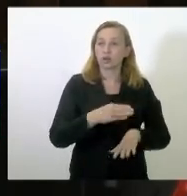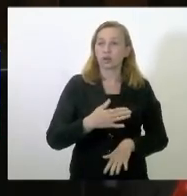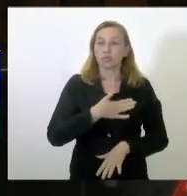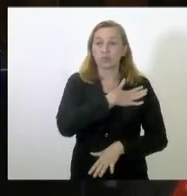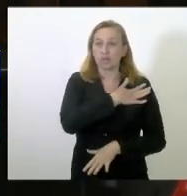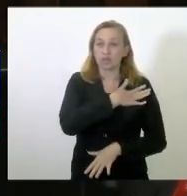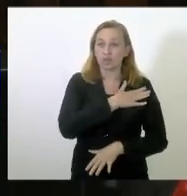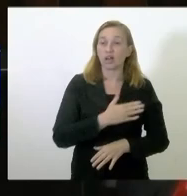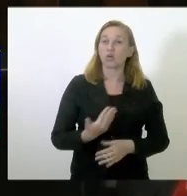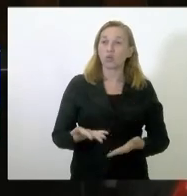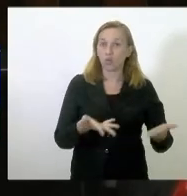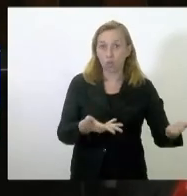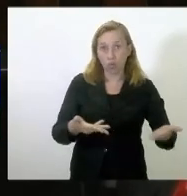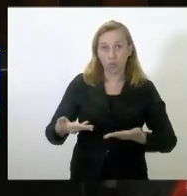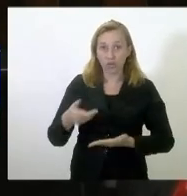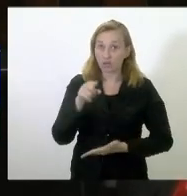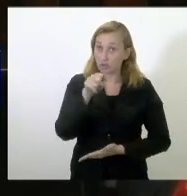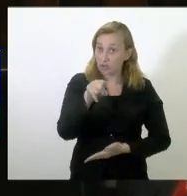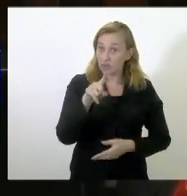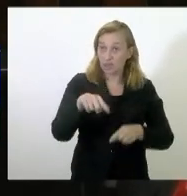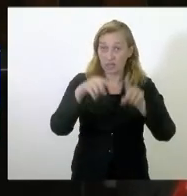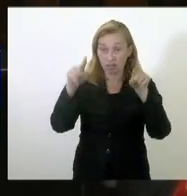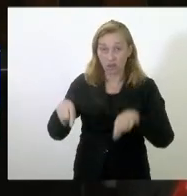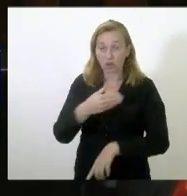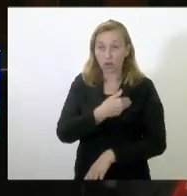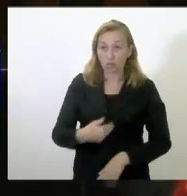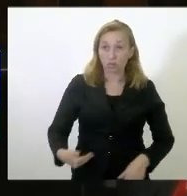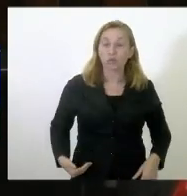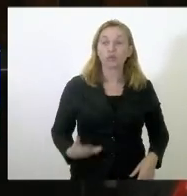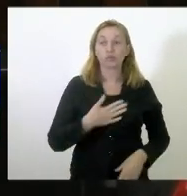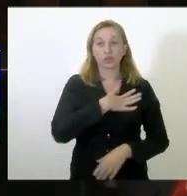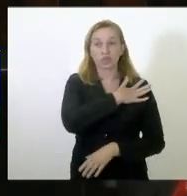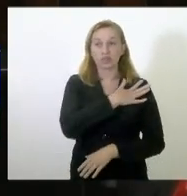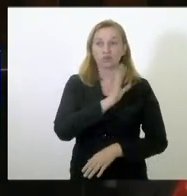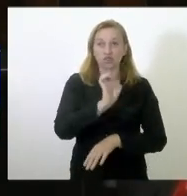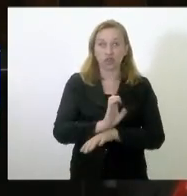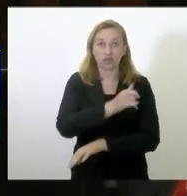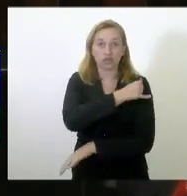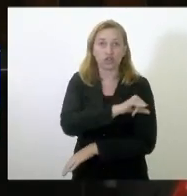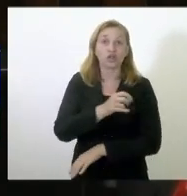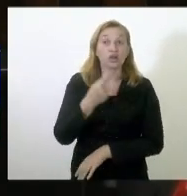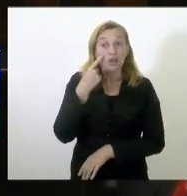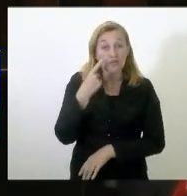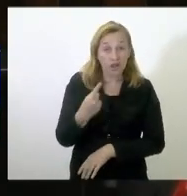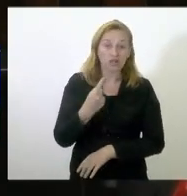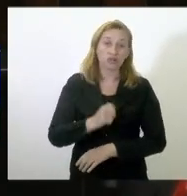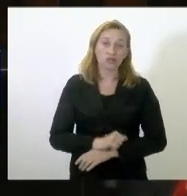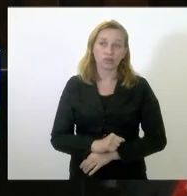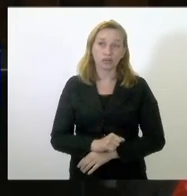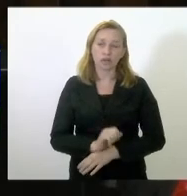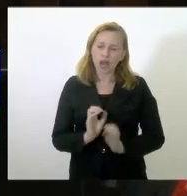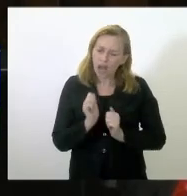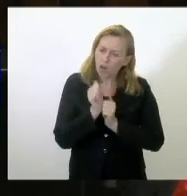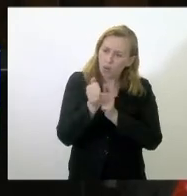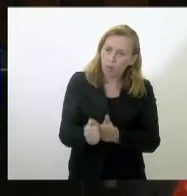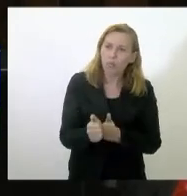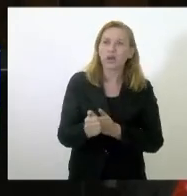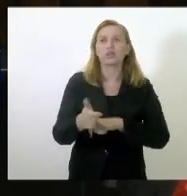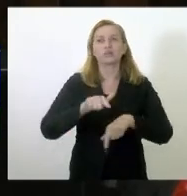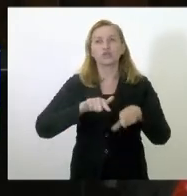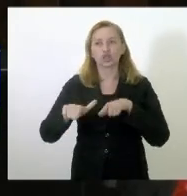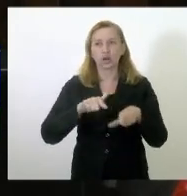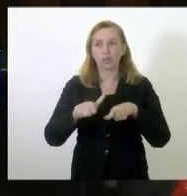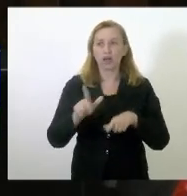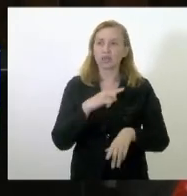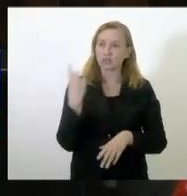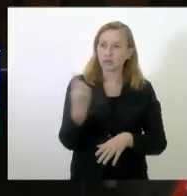eu faço um convite a você, servidor público militar no Estado do Rio de Janeiro, que assista e acompanhe os trabalhos da